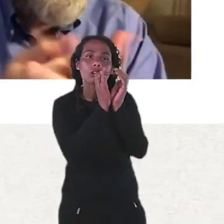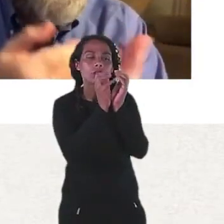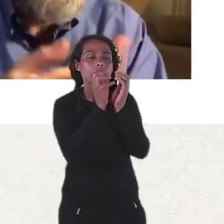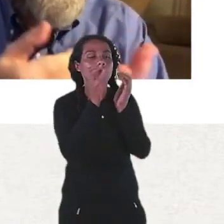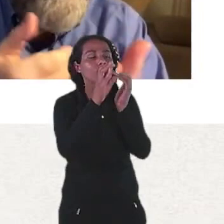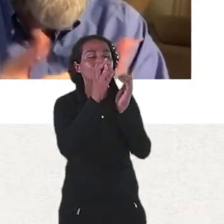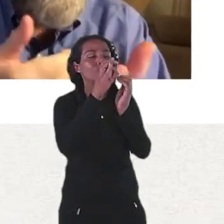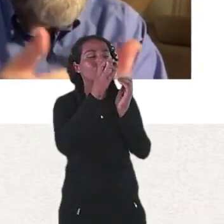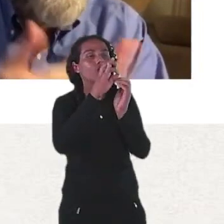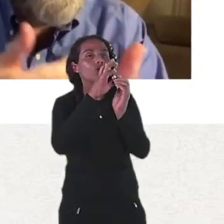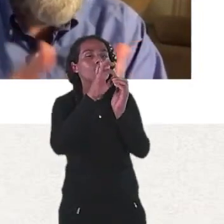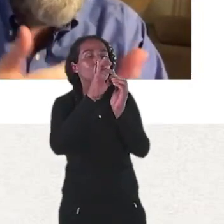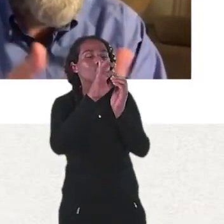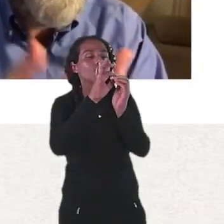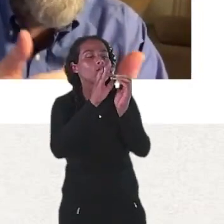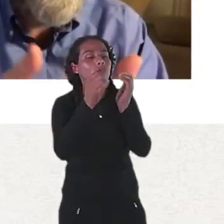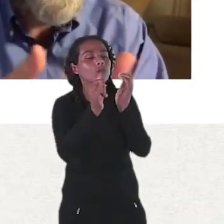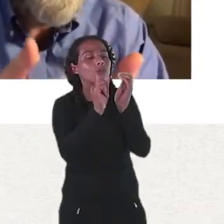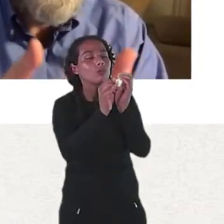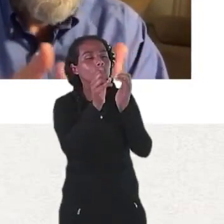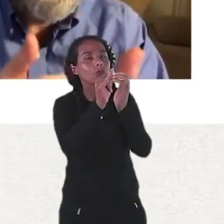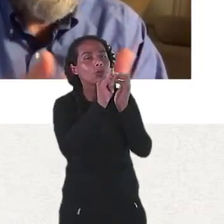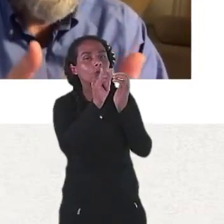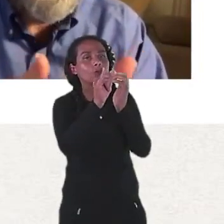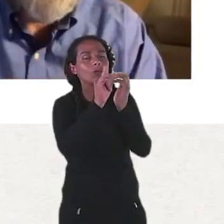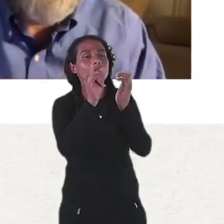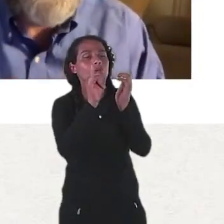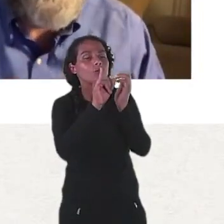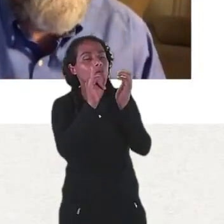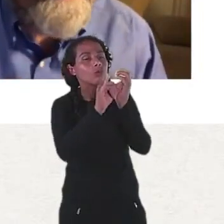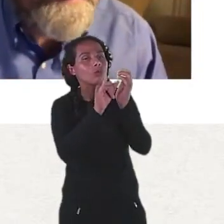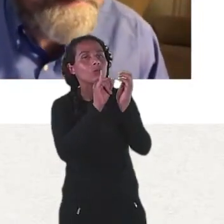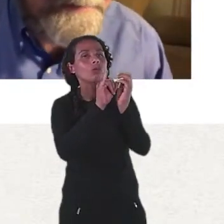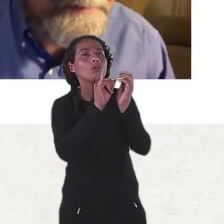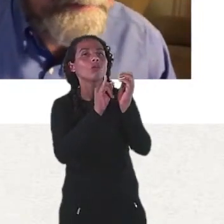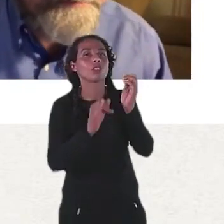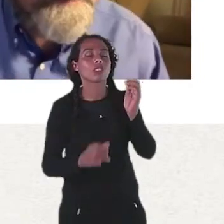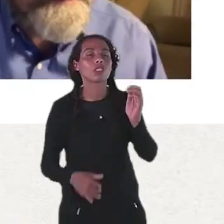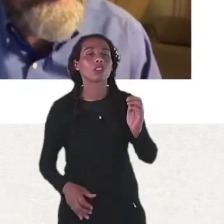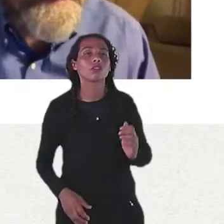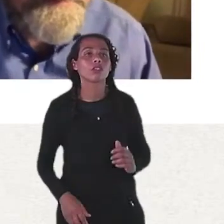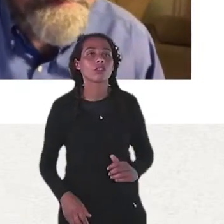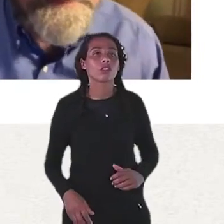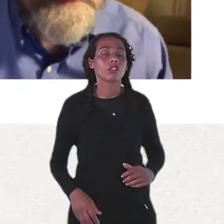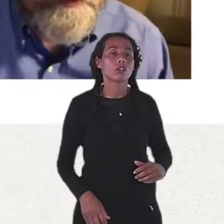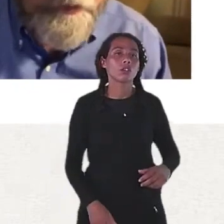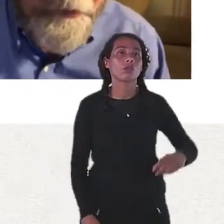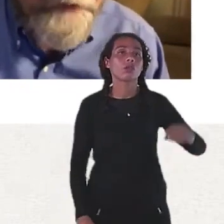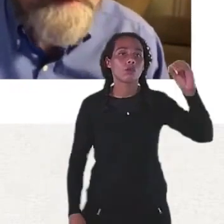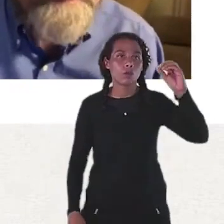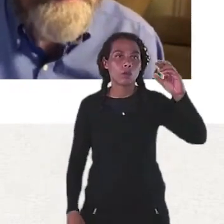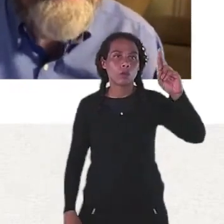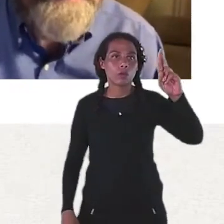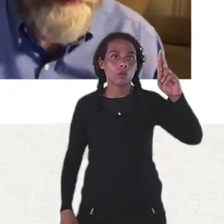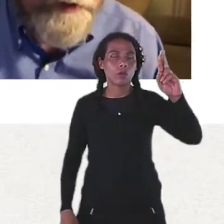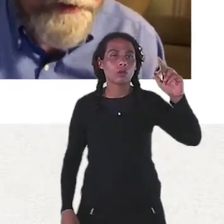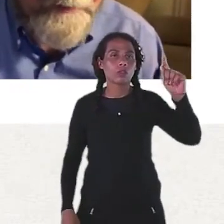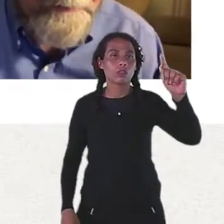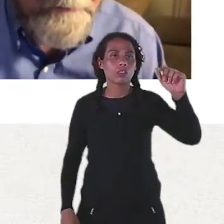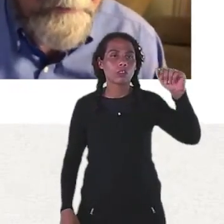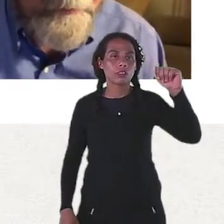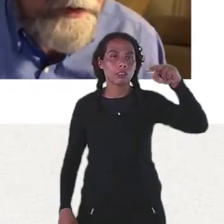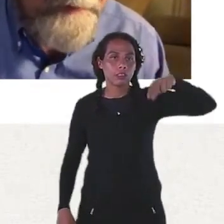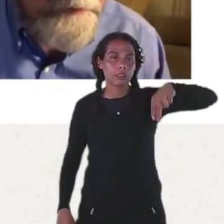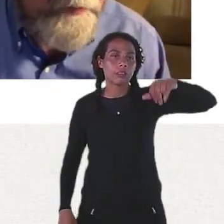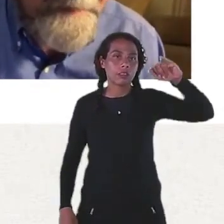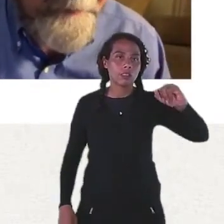embutidas, literalmente embutidas na matéria orgânica e na computação